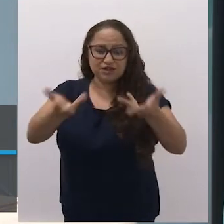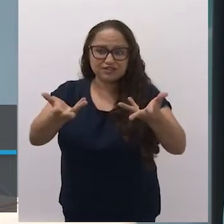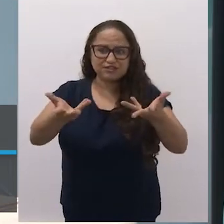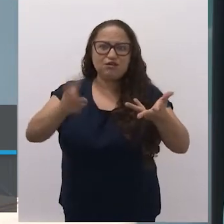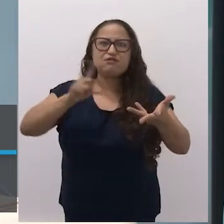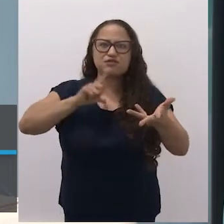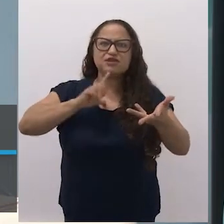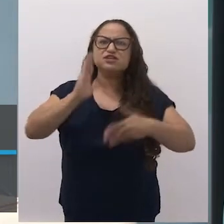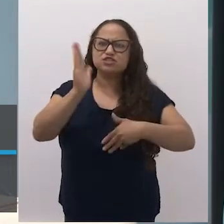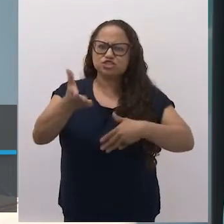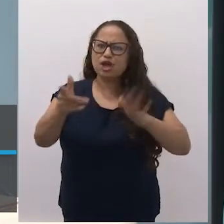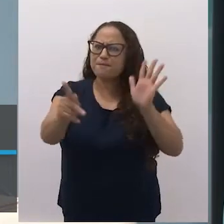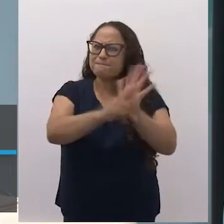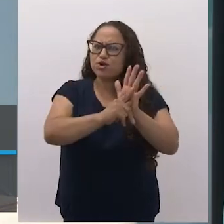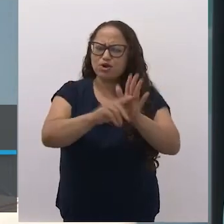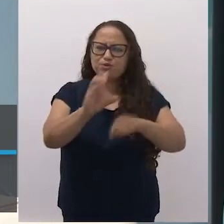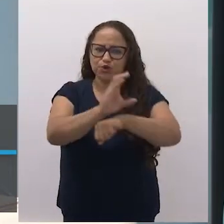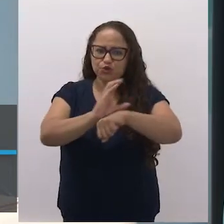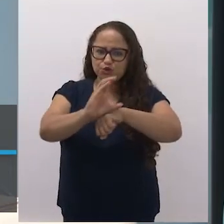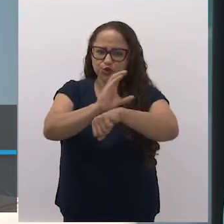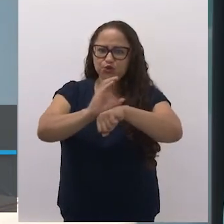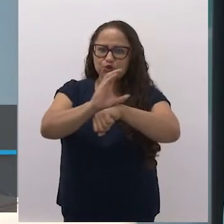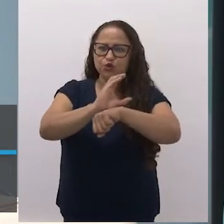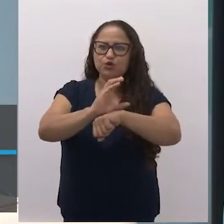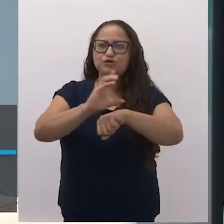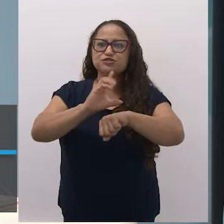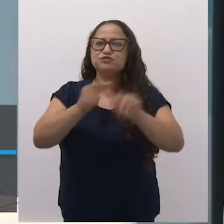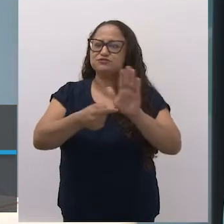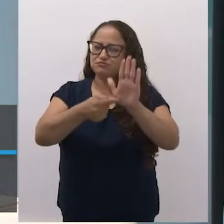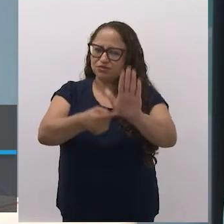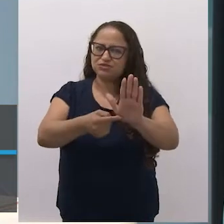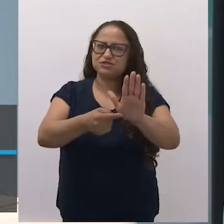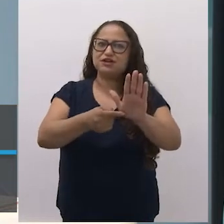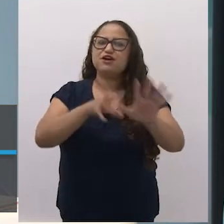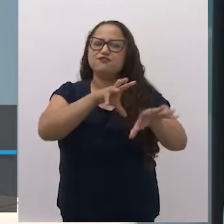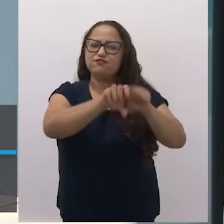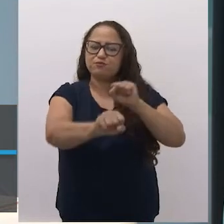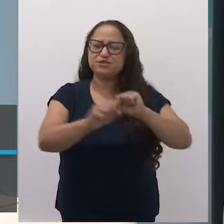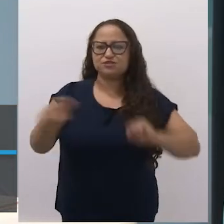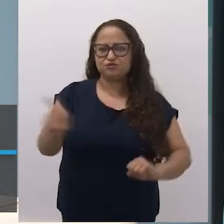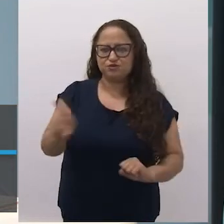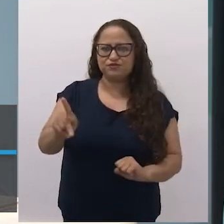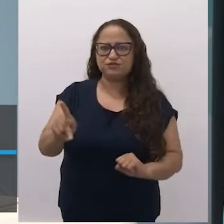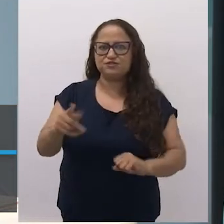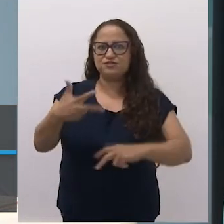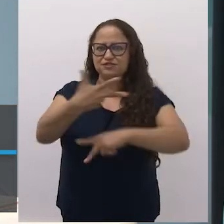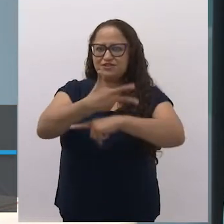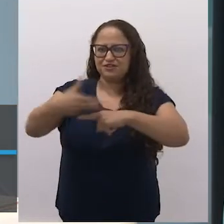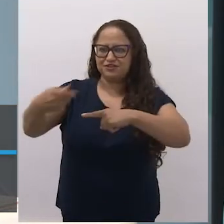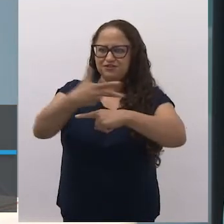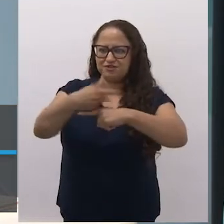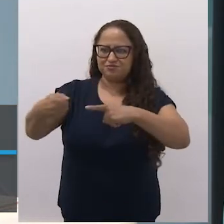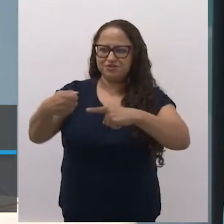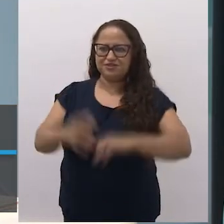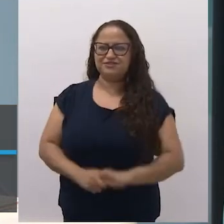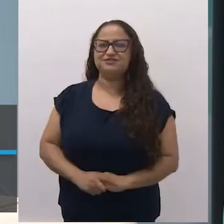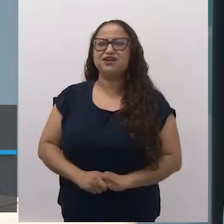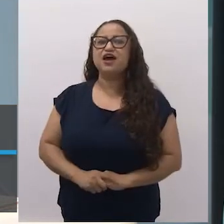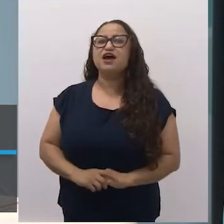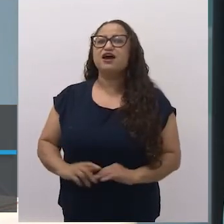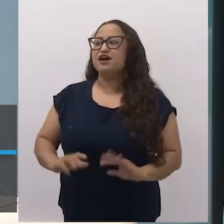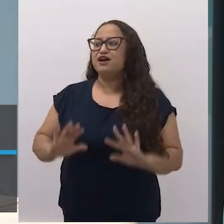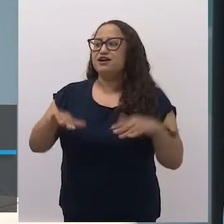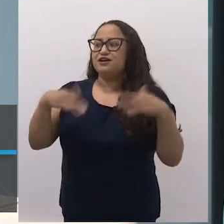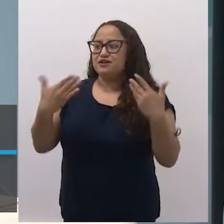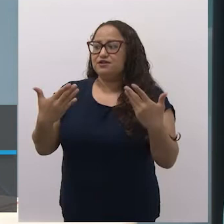diretriz do curso oferecido pela Escola de Formação de Professores, da EFAP. As nossas formações aqui, estamos